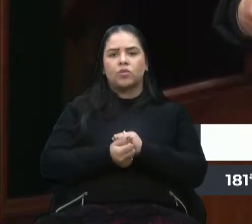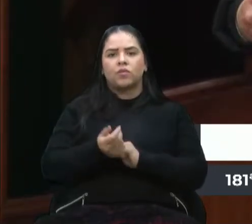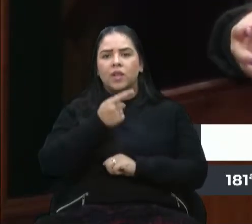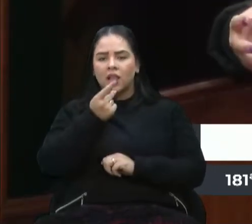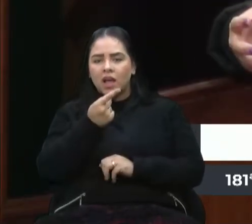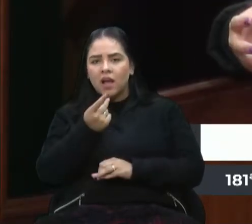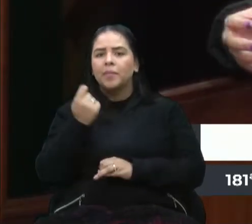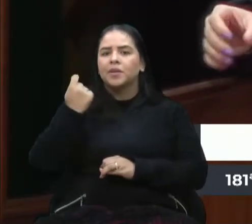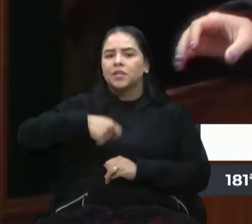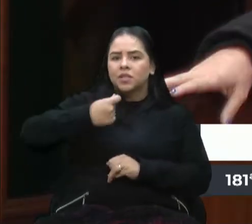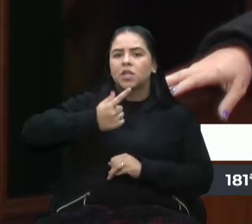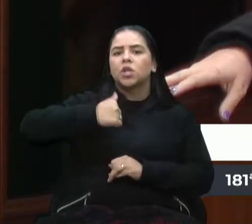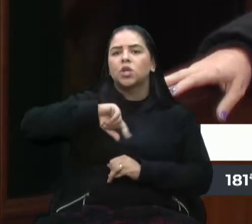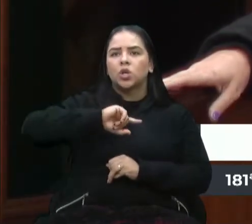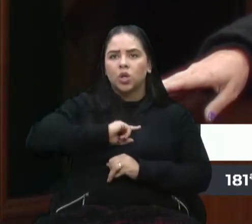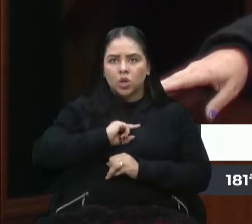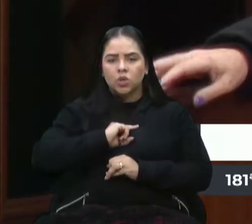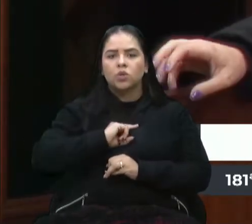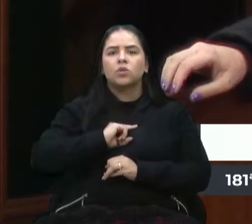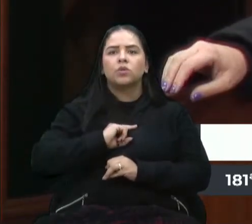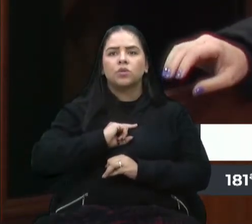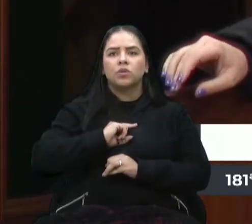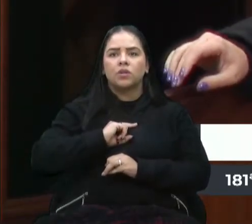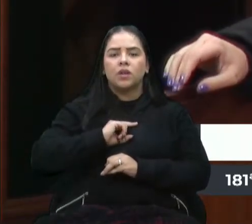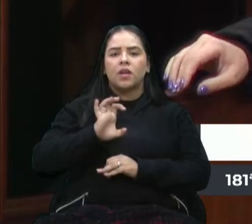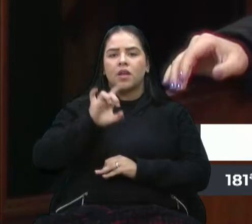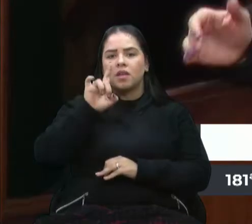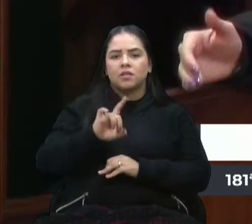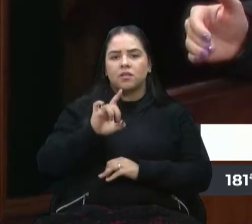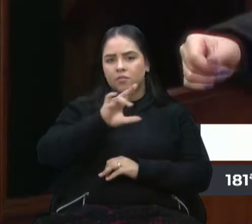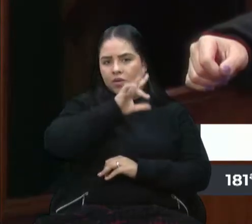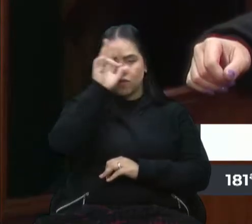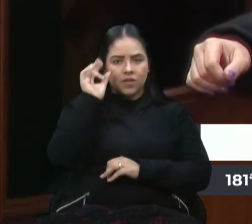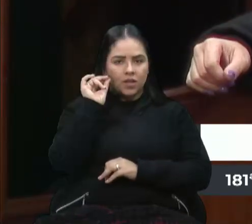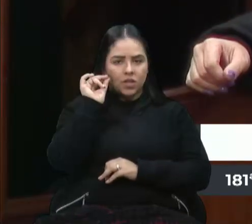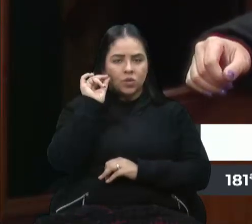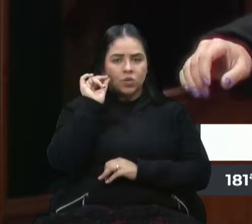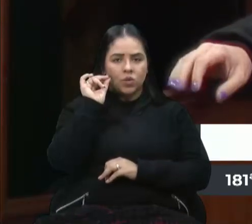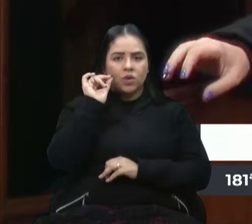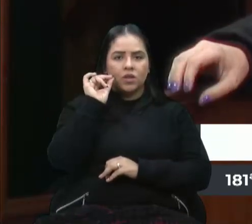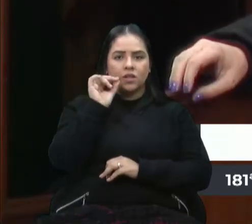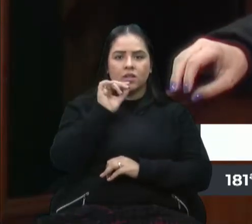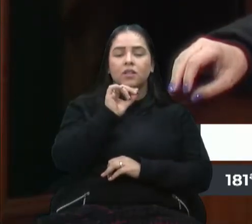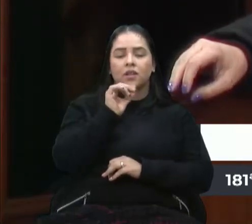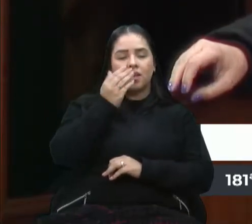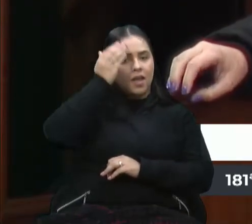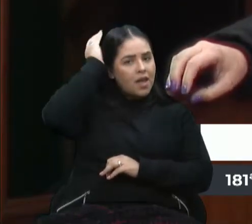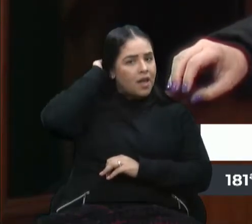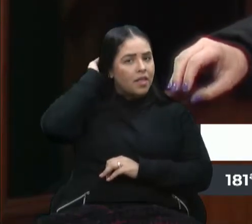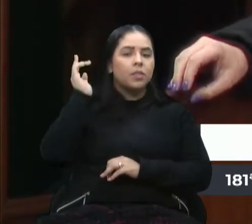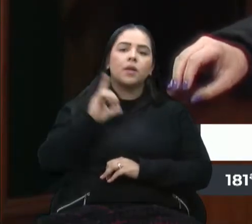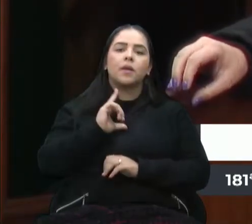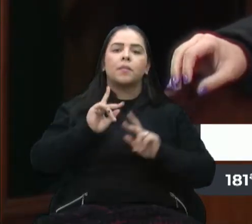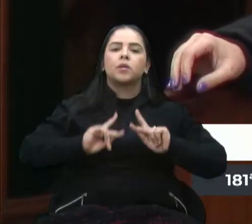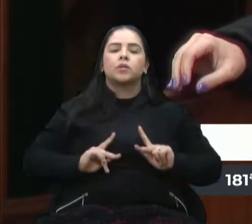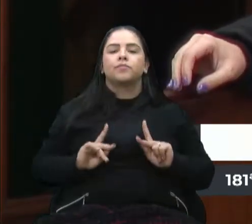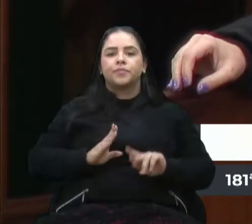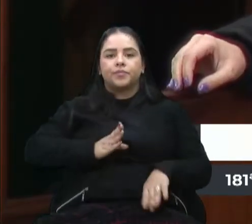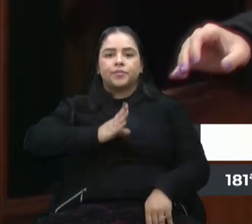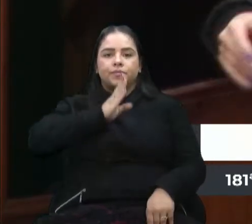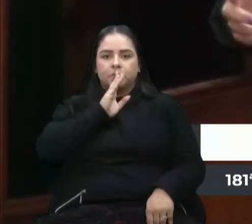que precisávamos tirar o ex-prefeito Daniel Guerra, tiveram pessoas que se omitiram, né, dessa discussão, que